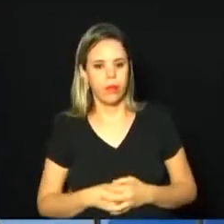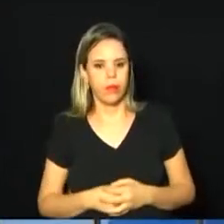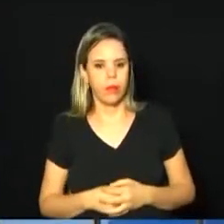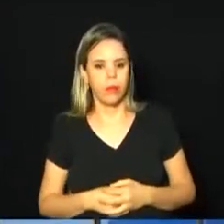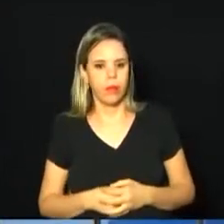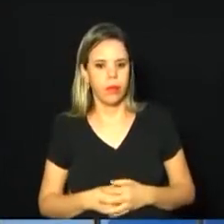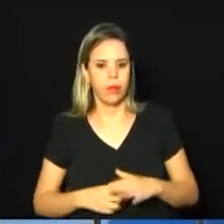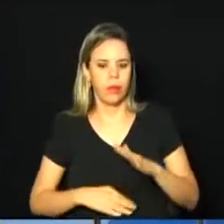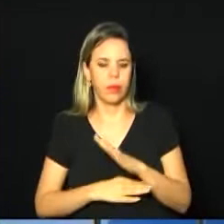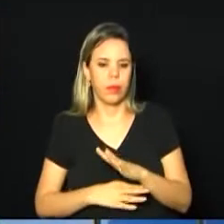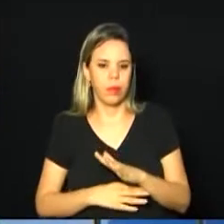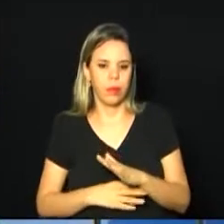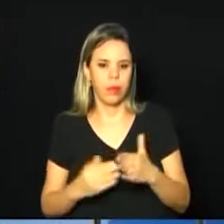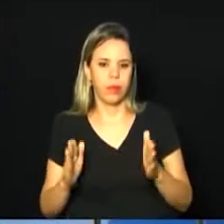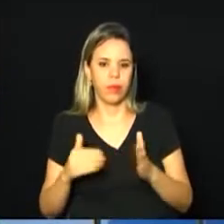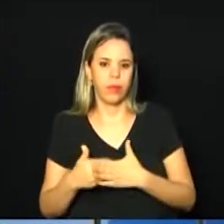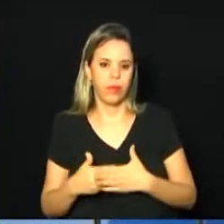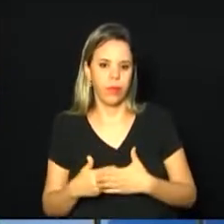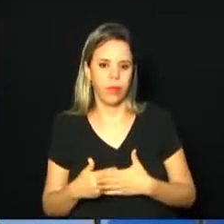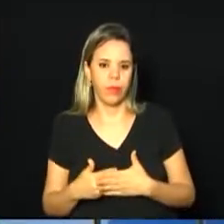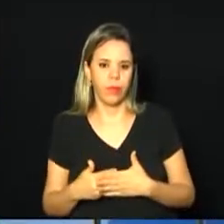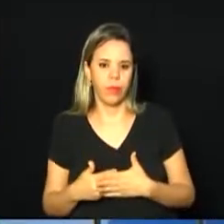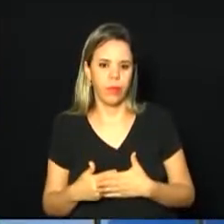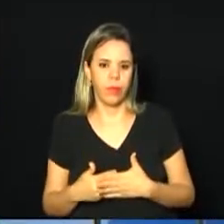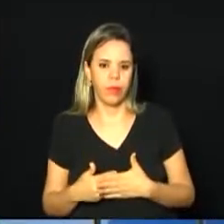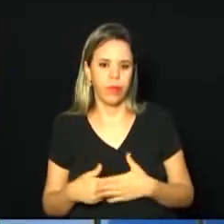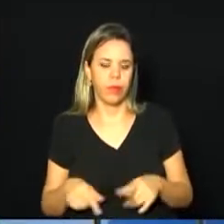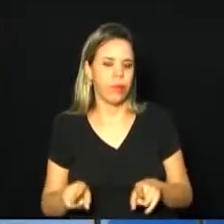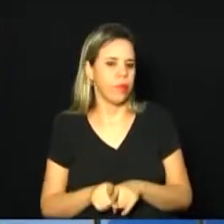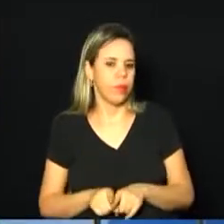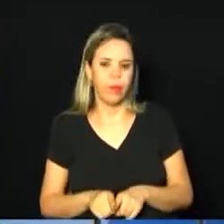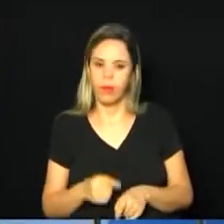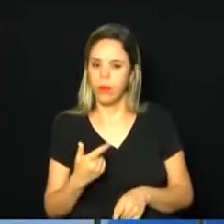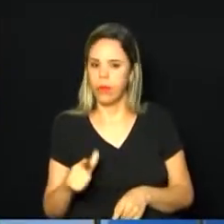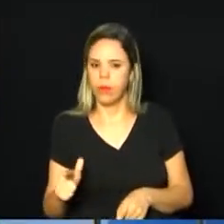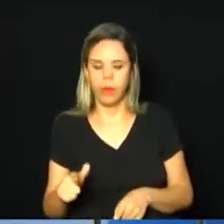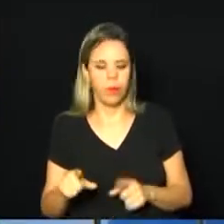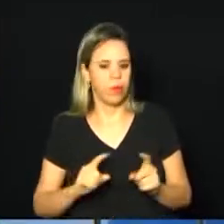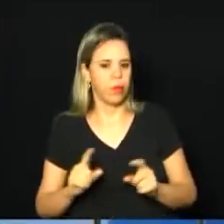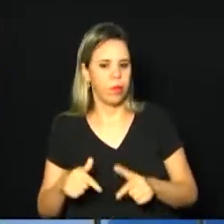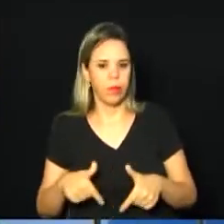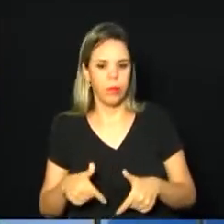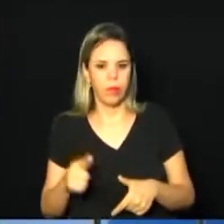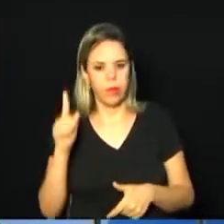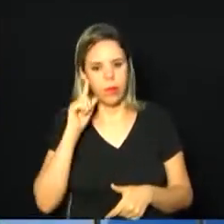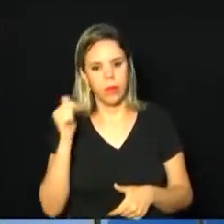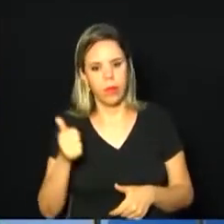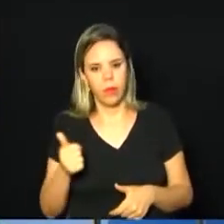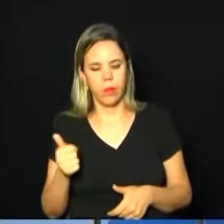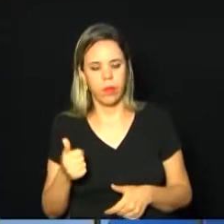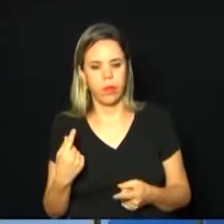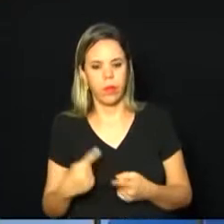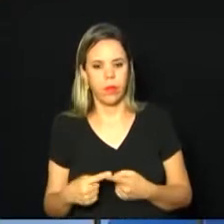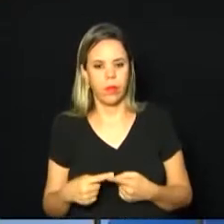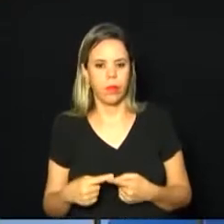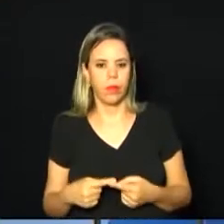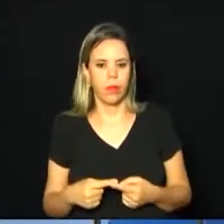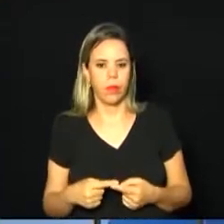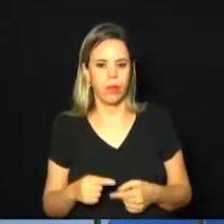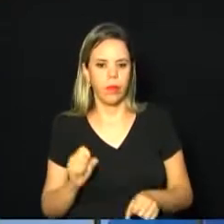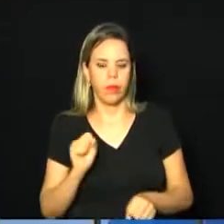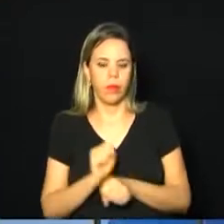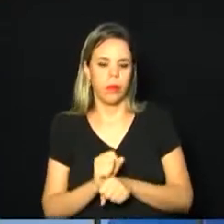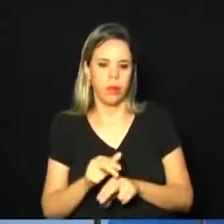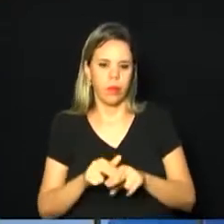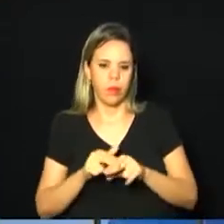o legislativo estará fechado e a casa também não terá expediente no dia primeiro porque o expediente foi